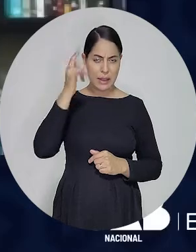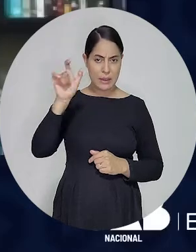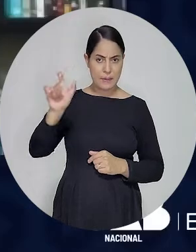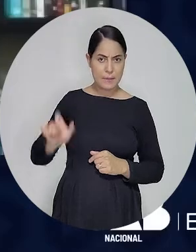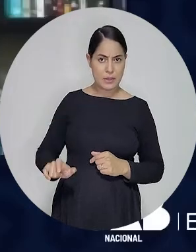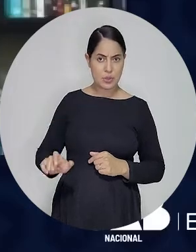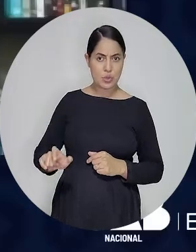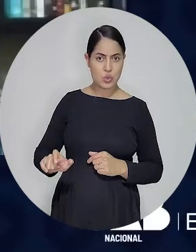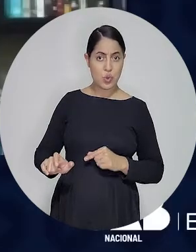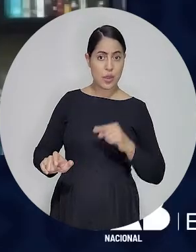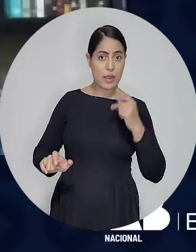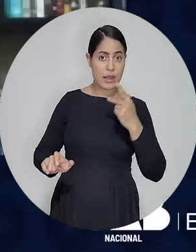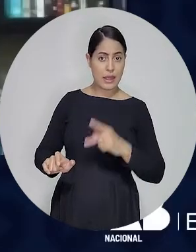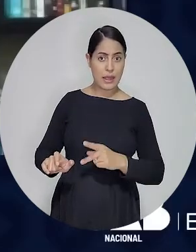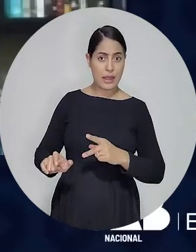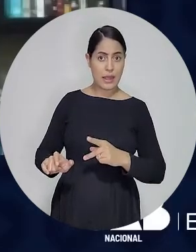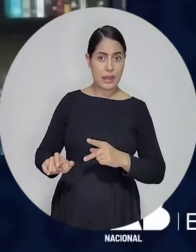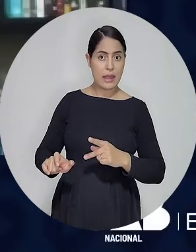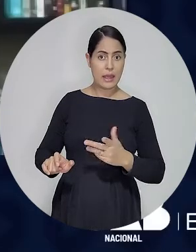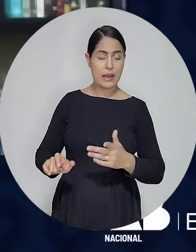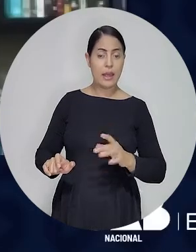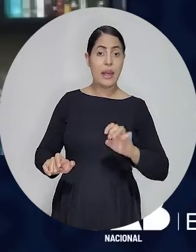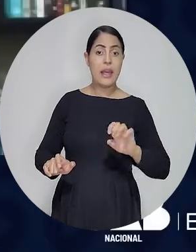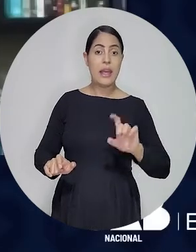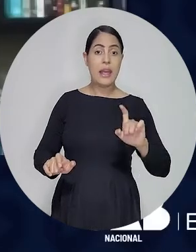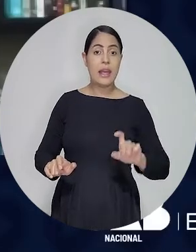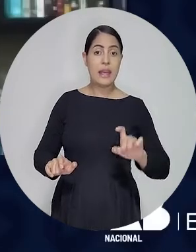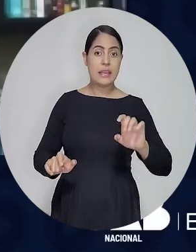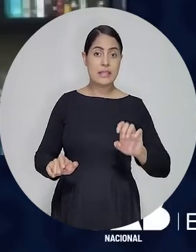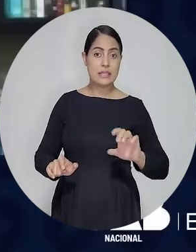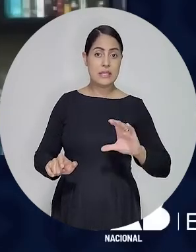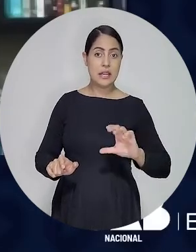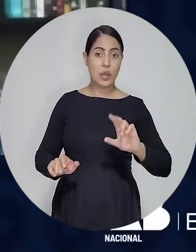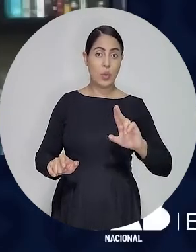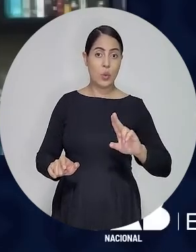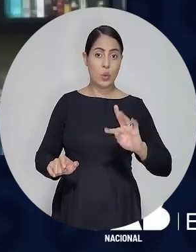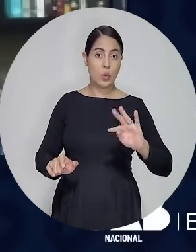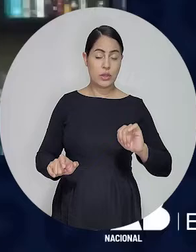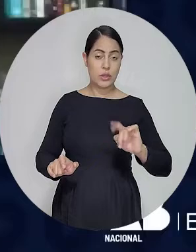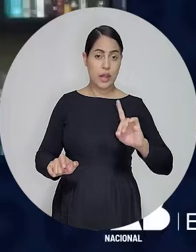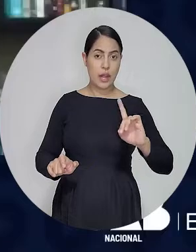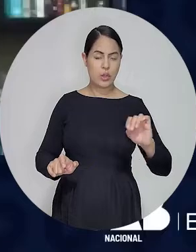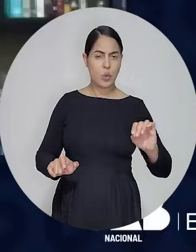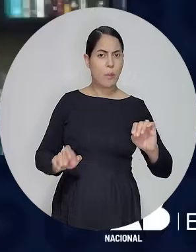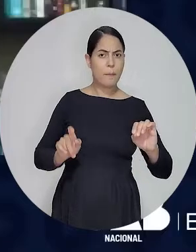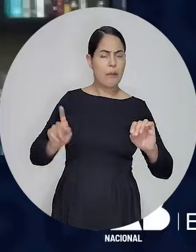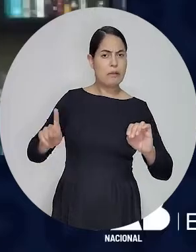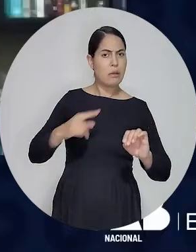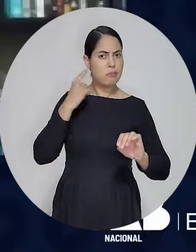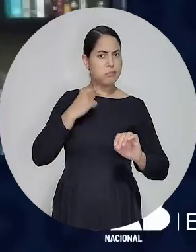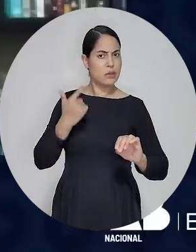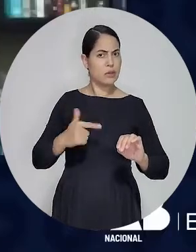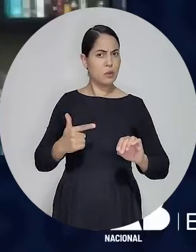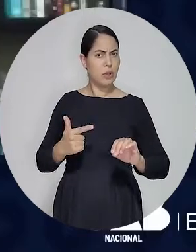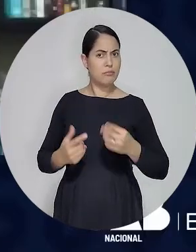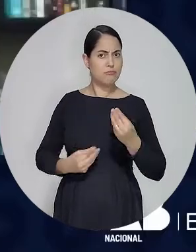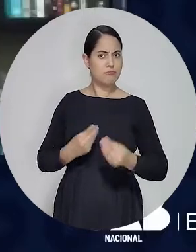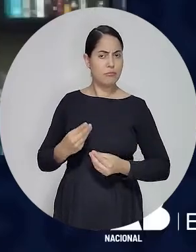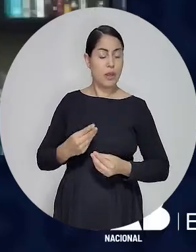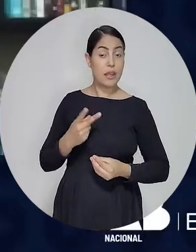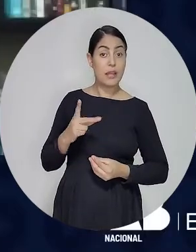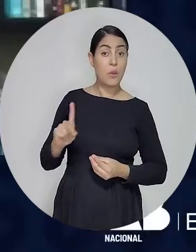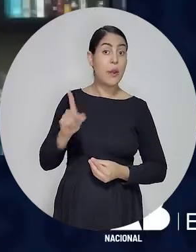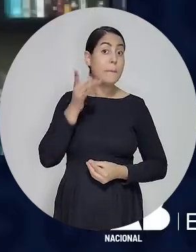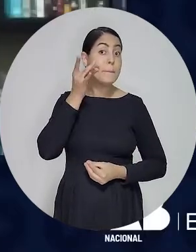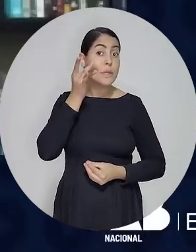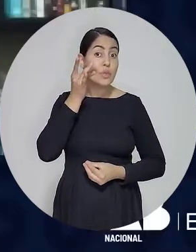o executado que não tem advogado constituído, ele tem que ser intimado pessoalmente por